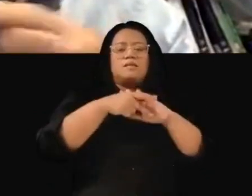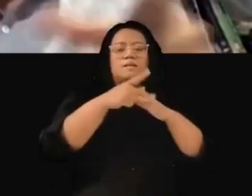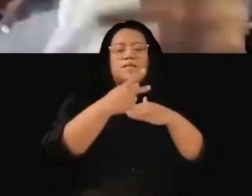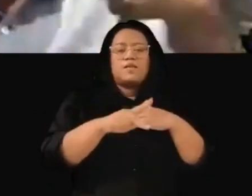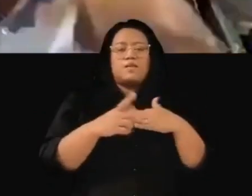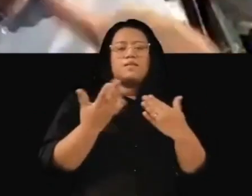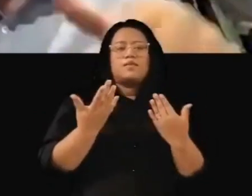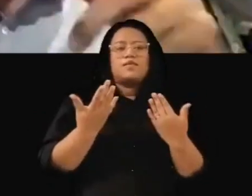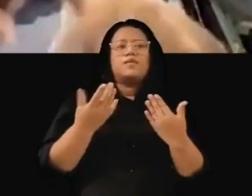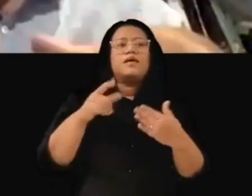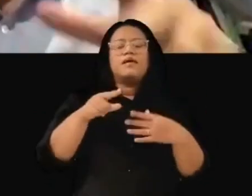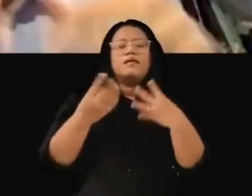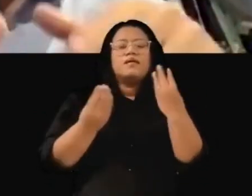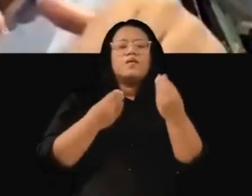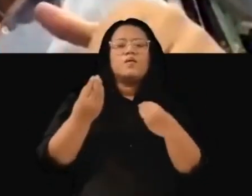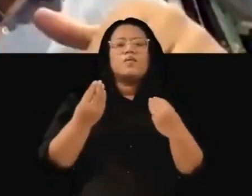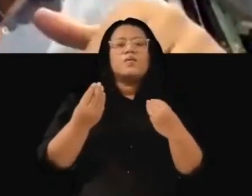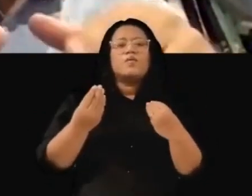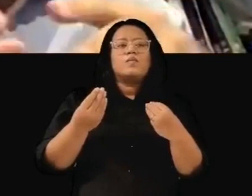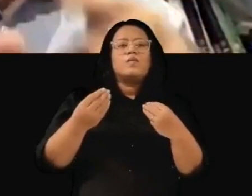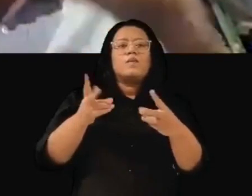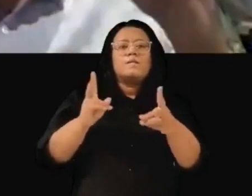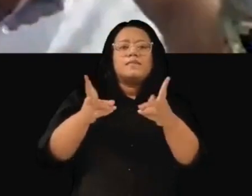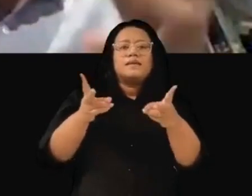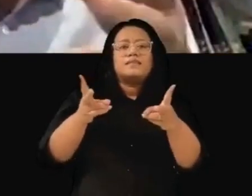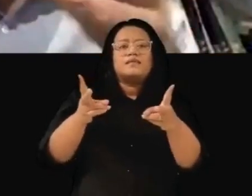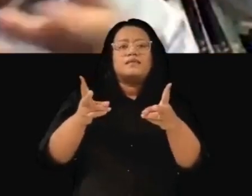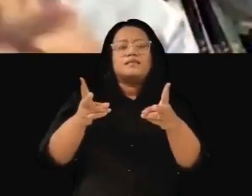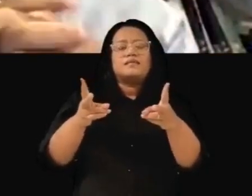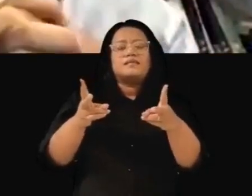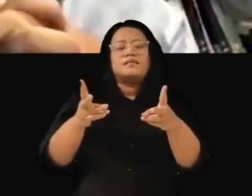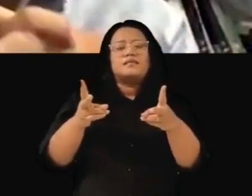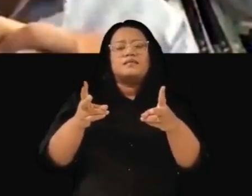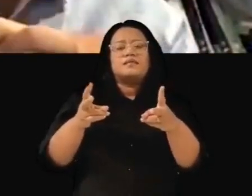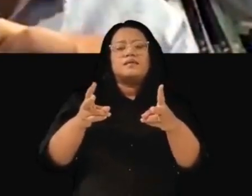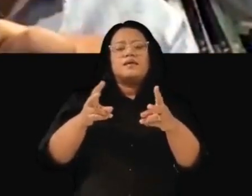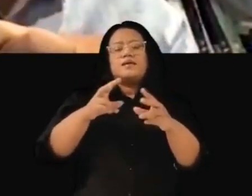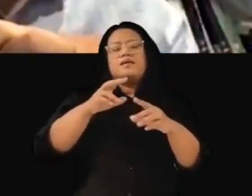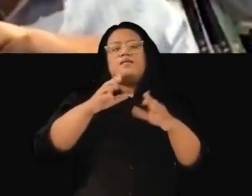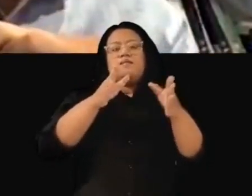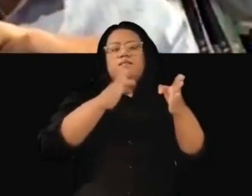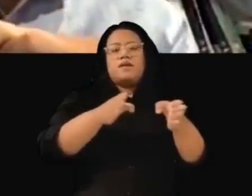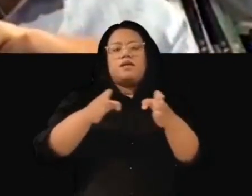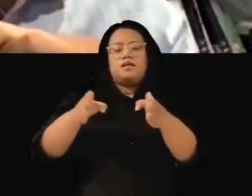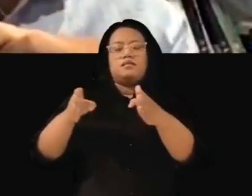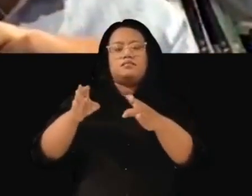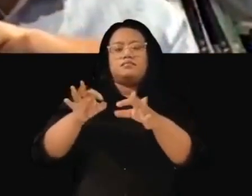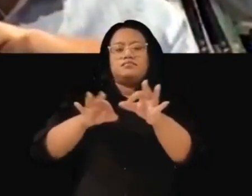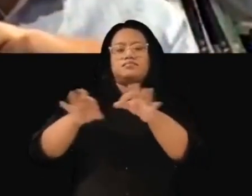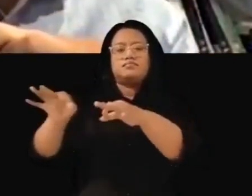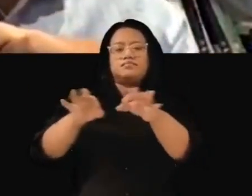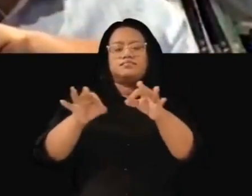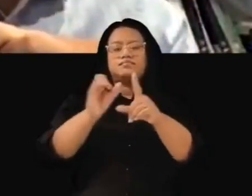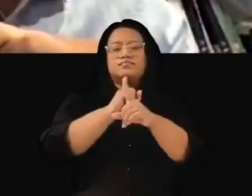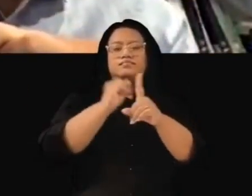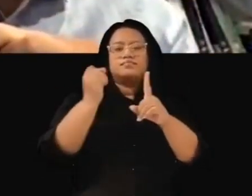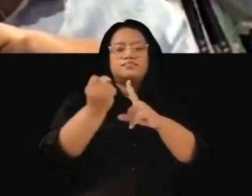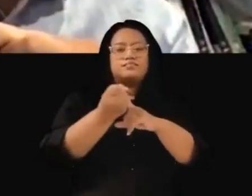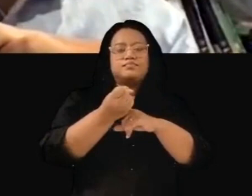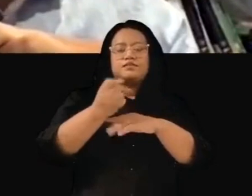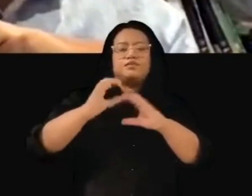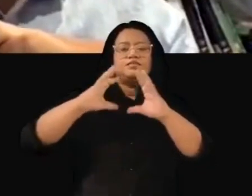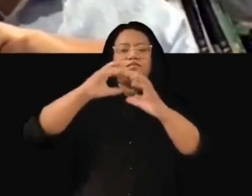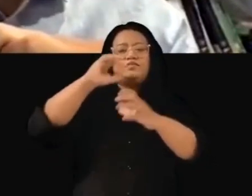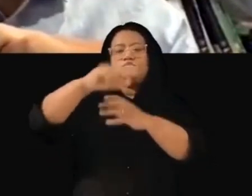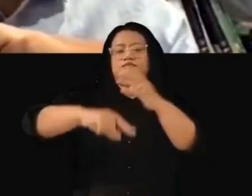precisamos manter as condições de habitabilidade para todas as formas de organização social do planeta. E isso me